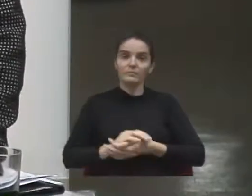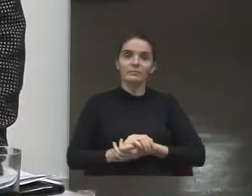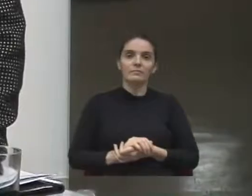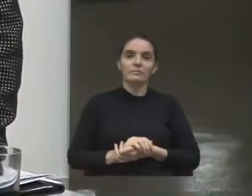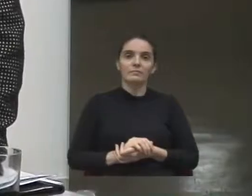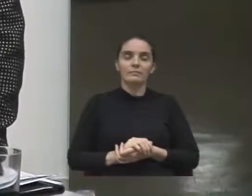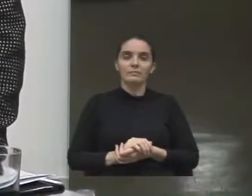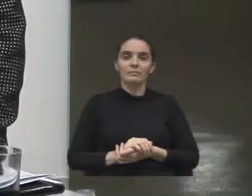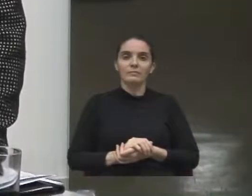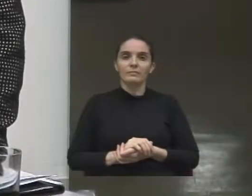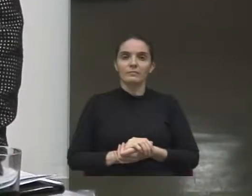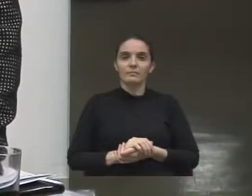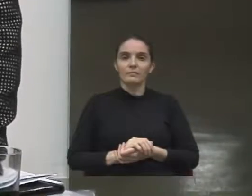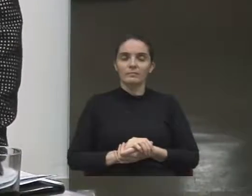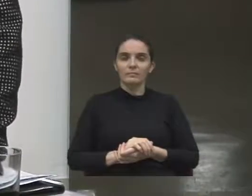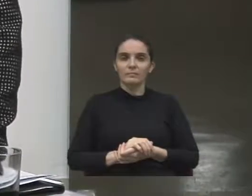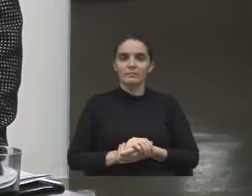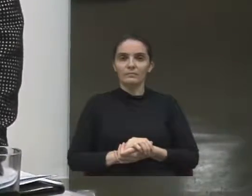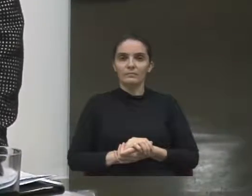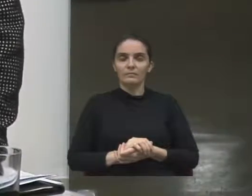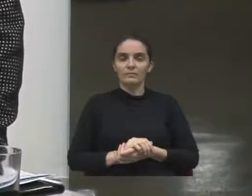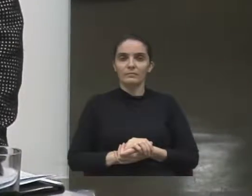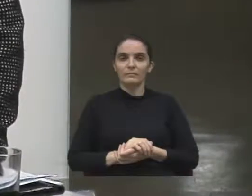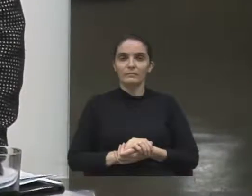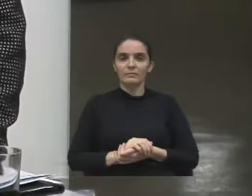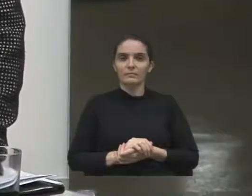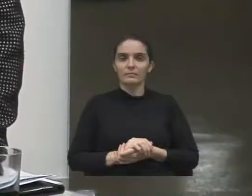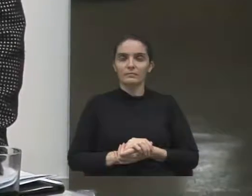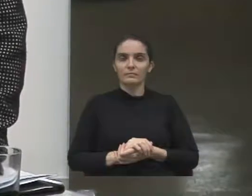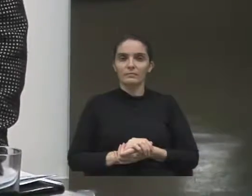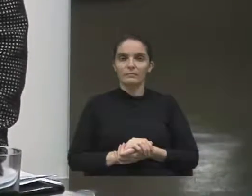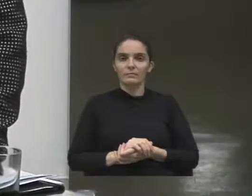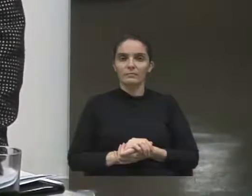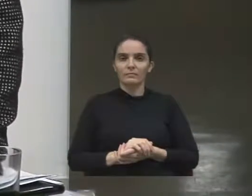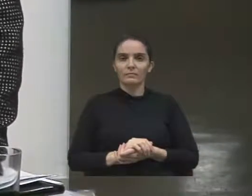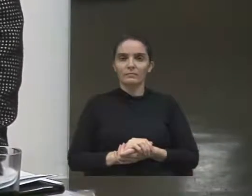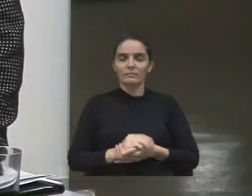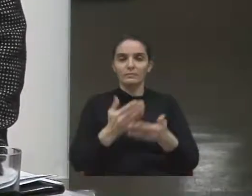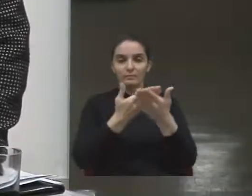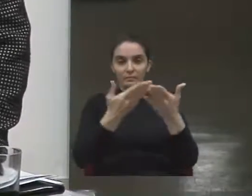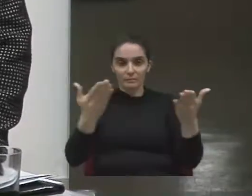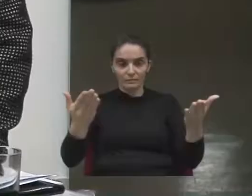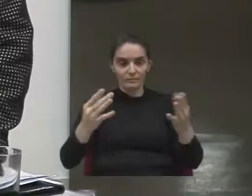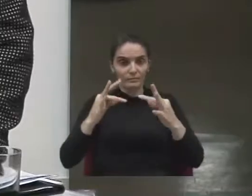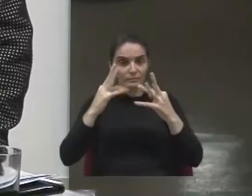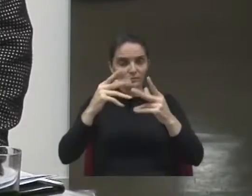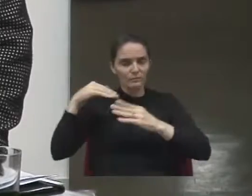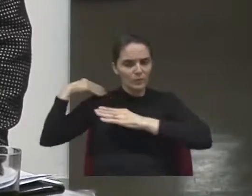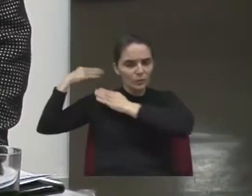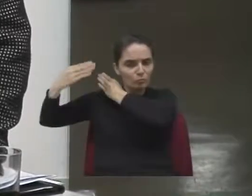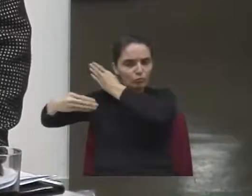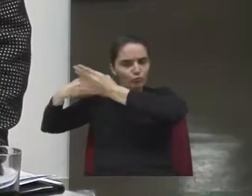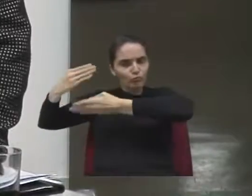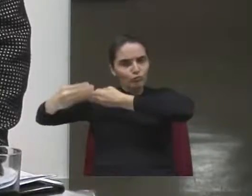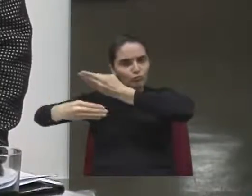passaram por todo este tempo de vida, esse ensinamento, possa